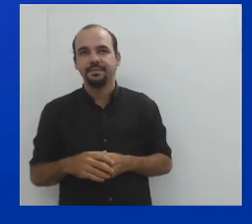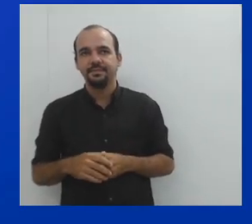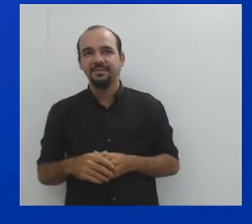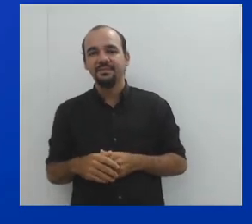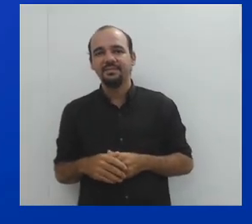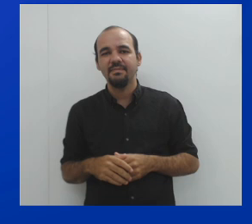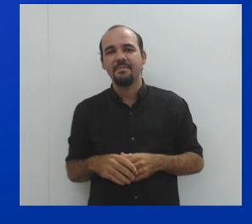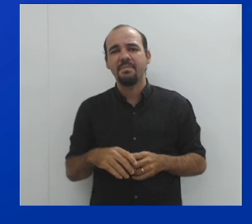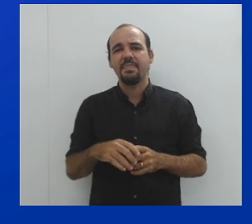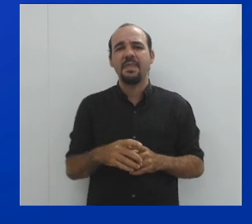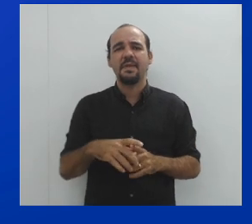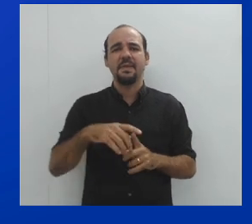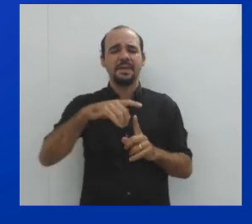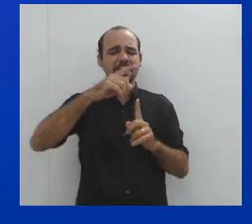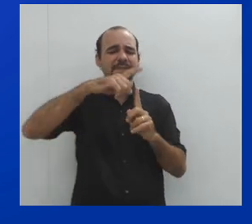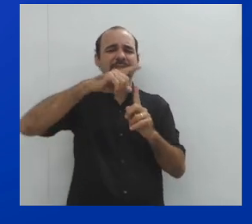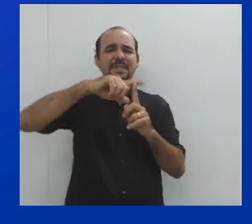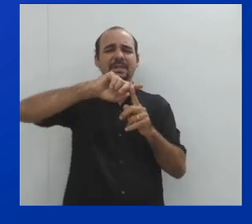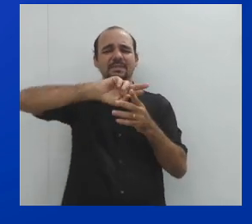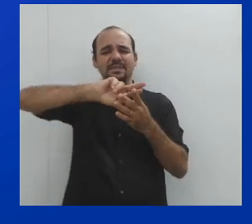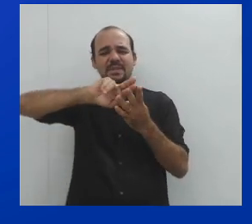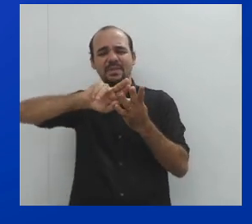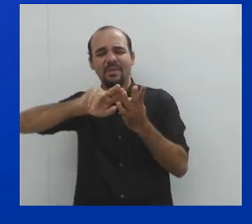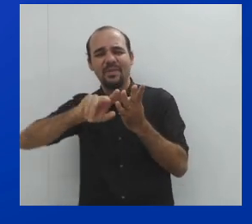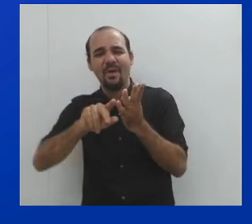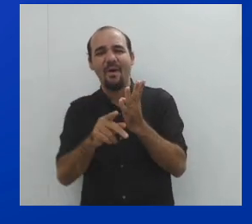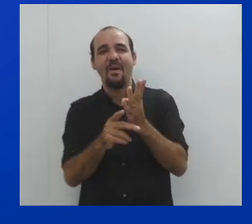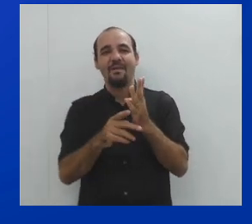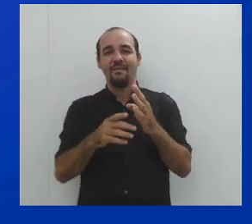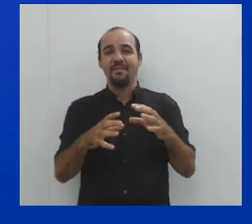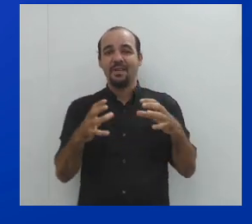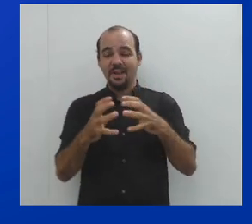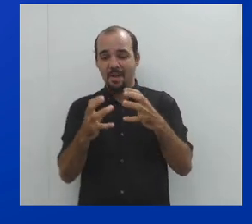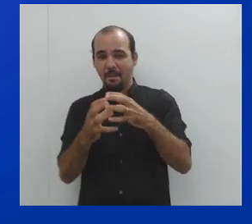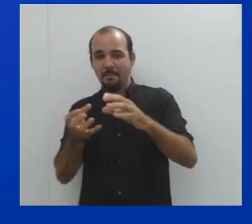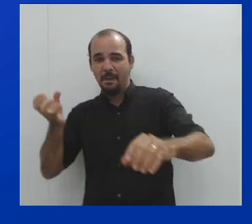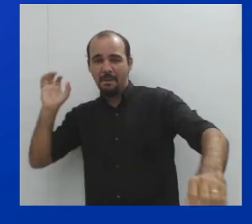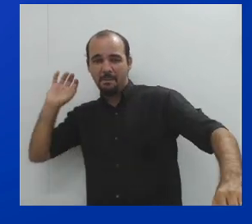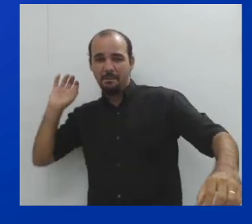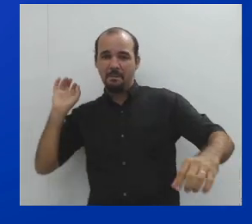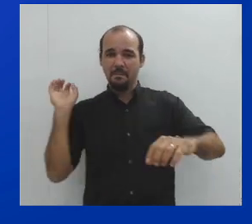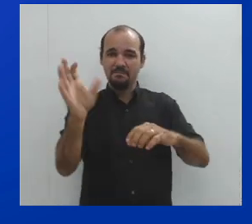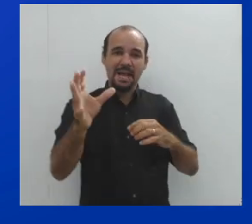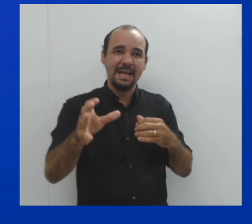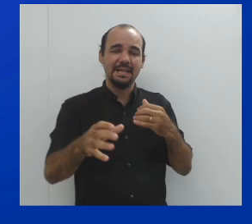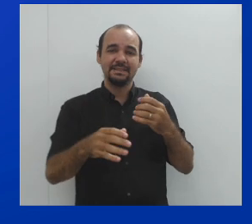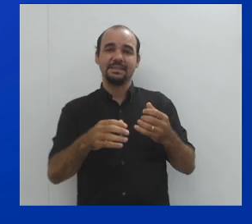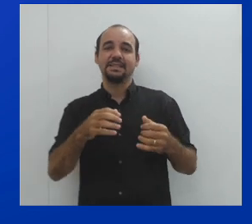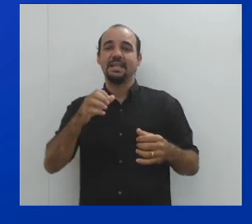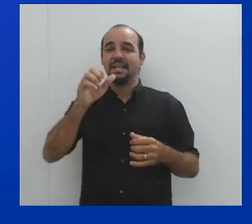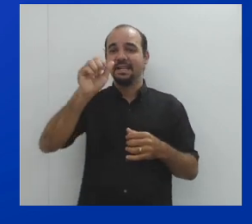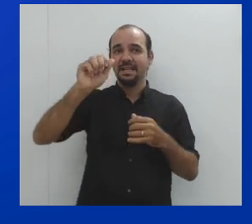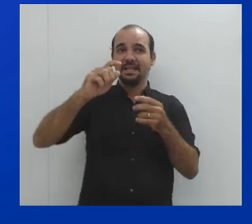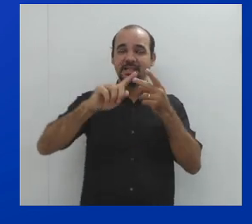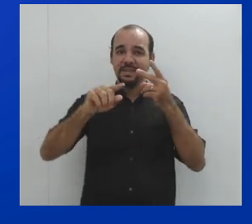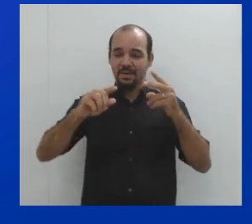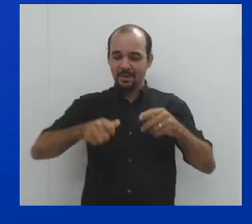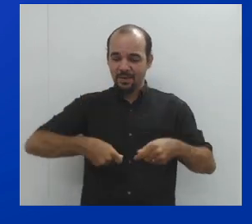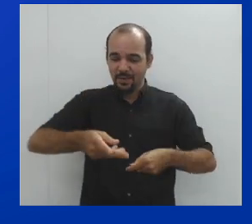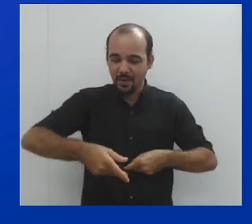Tipos de jogos populares. Queimado, que também é chamado de queimada, amarelinha, cabo de